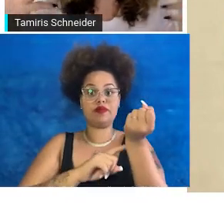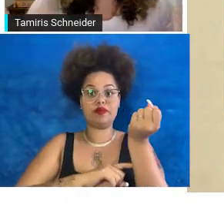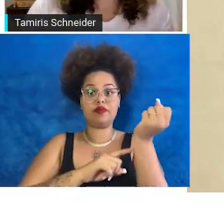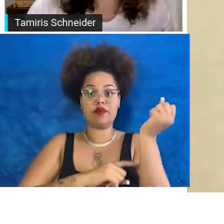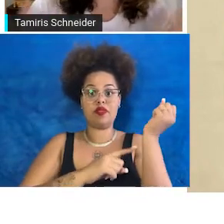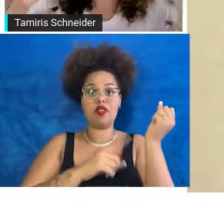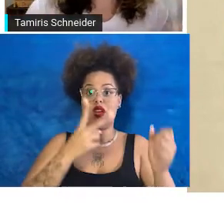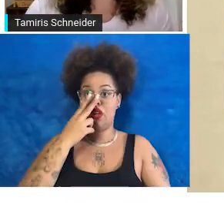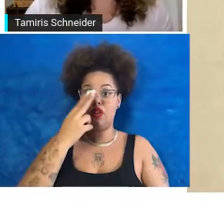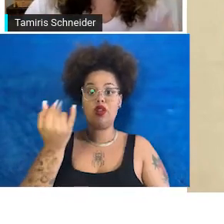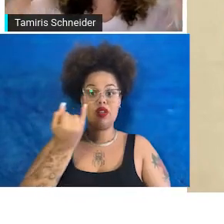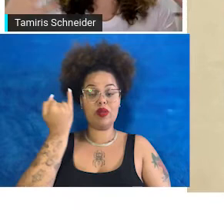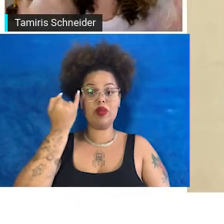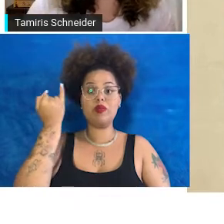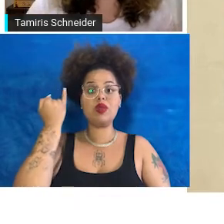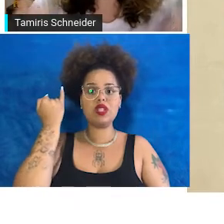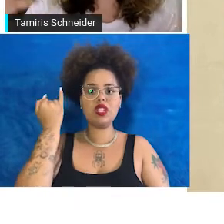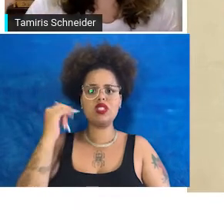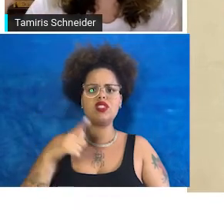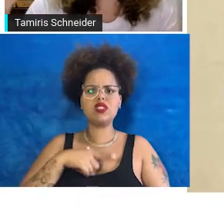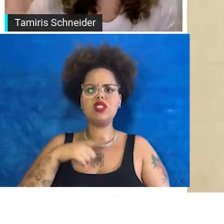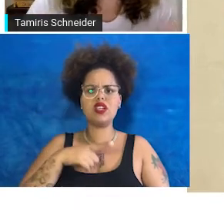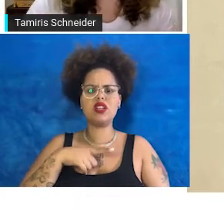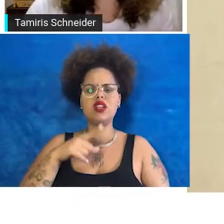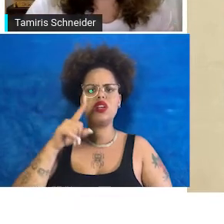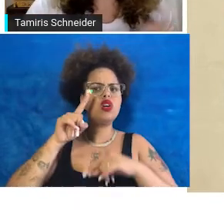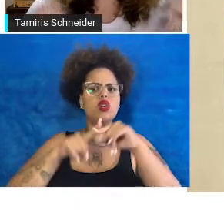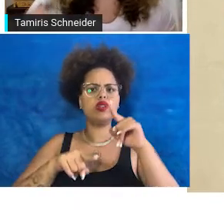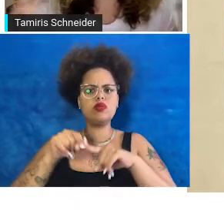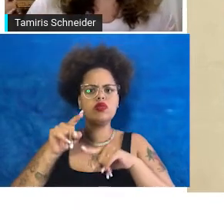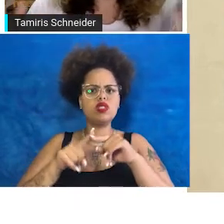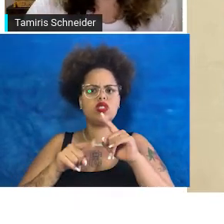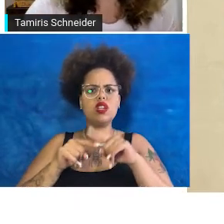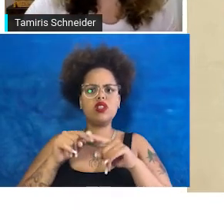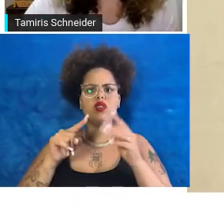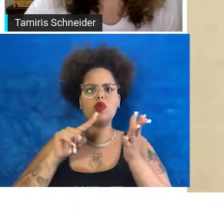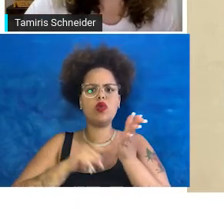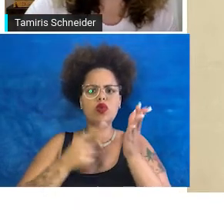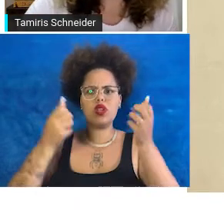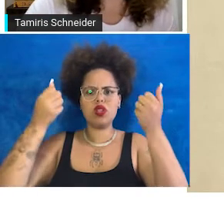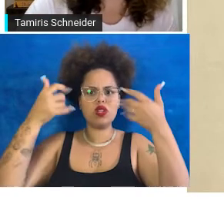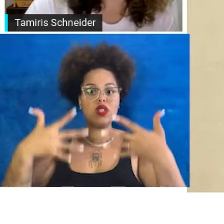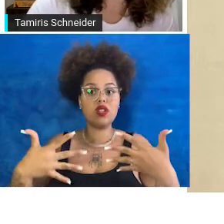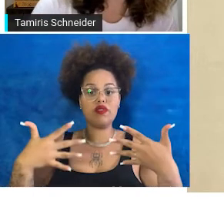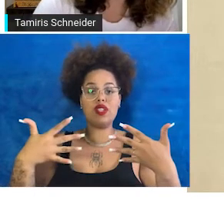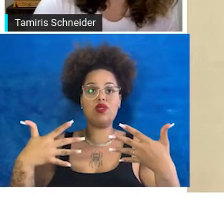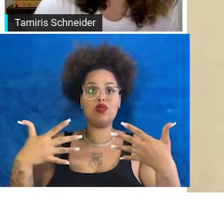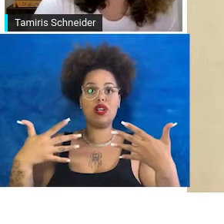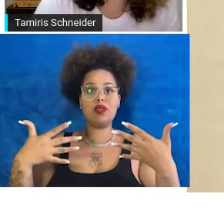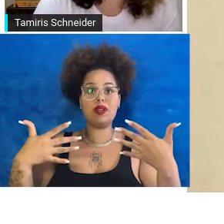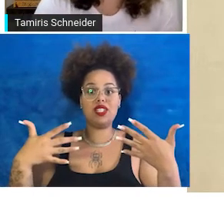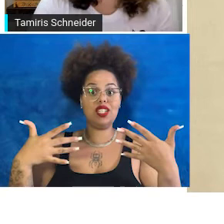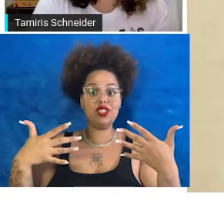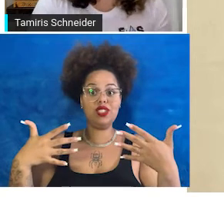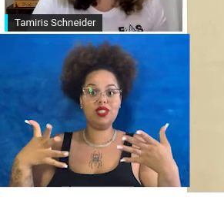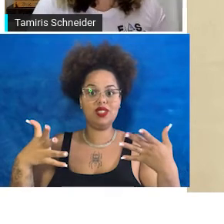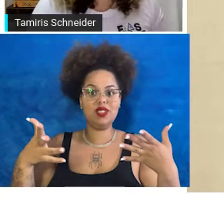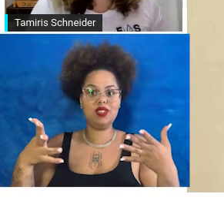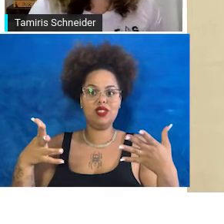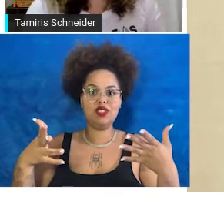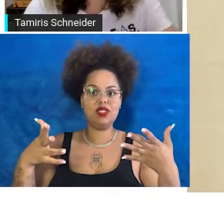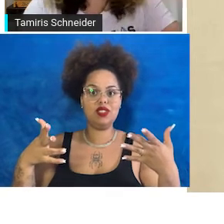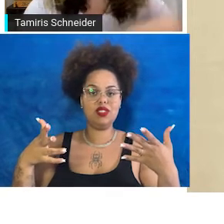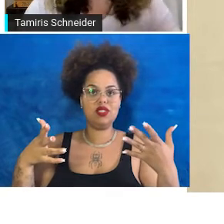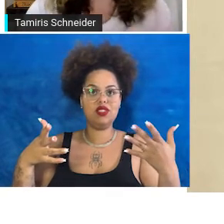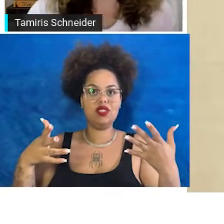como é importante a gente ter objetos pontuais que contem essa história toda. Bom, aí a gente